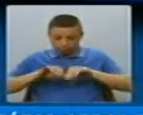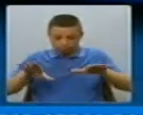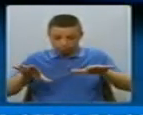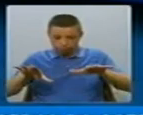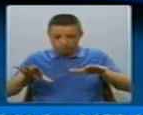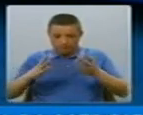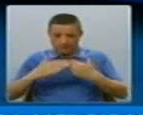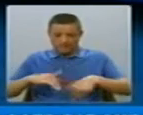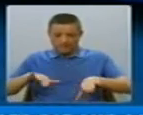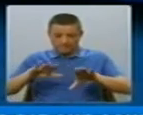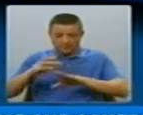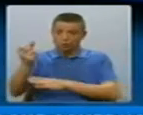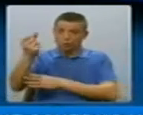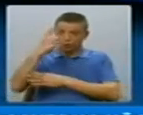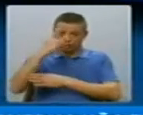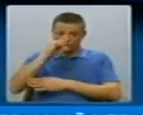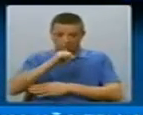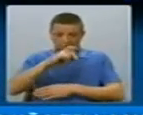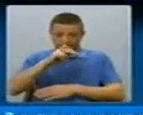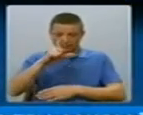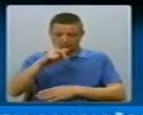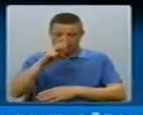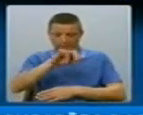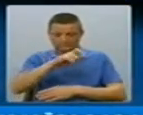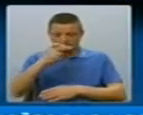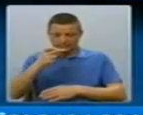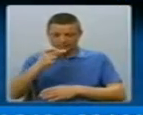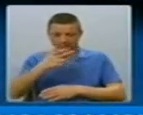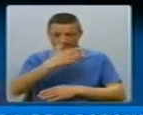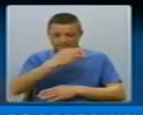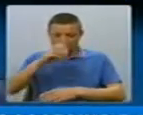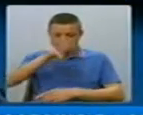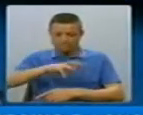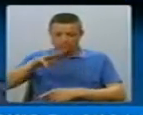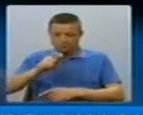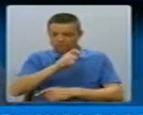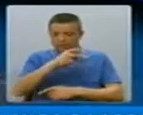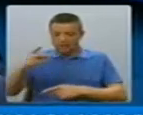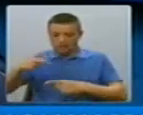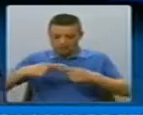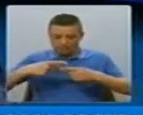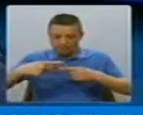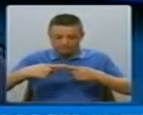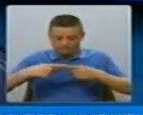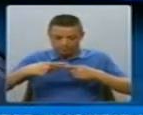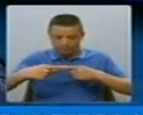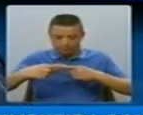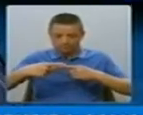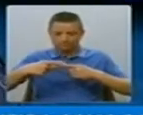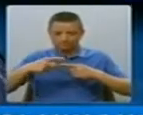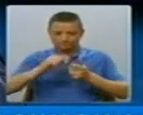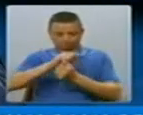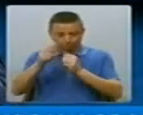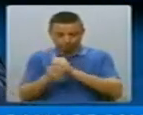chegou esta luz desta galáxia, o universo, portanto, estava naqueles 700 milhões de anos, estava no chamado período da reionização, ou seja,